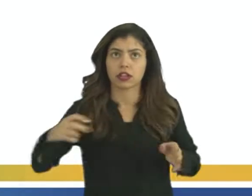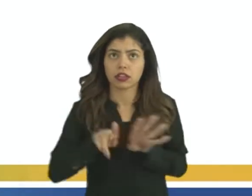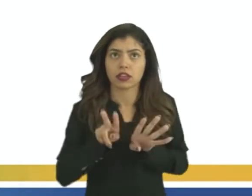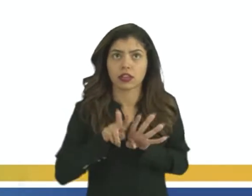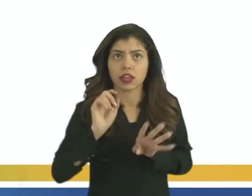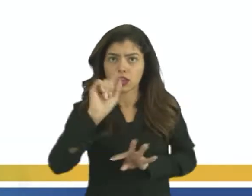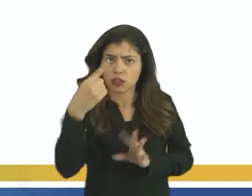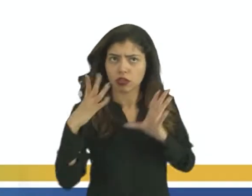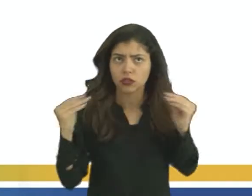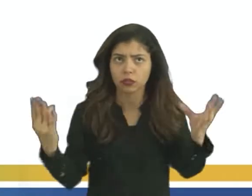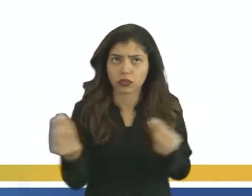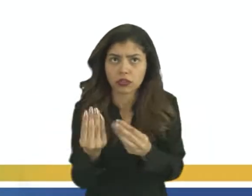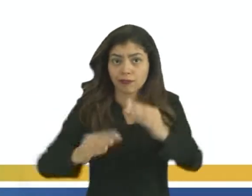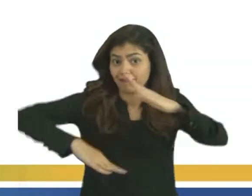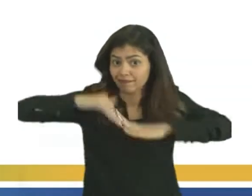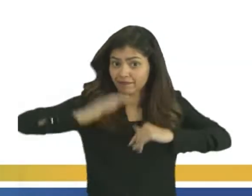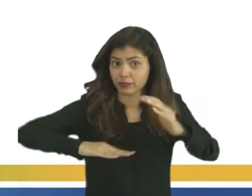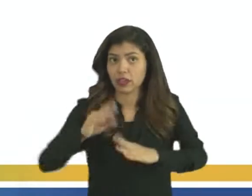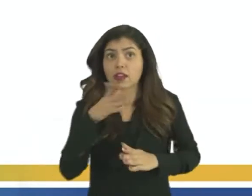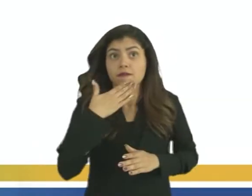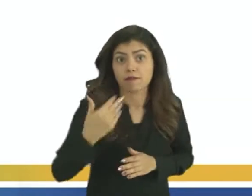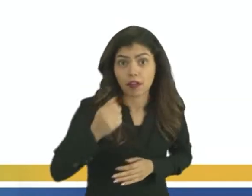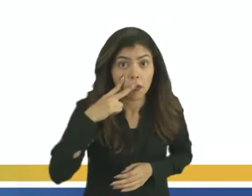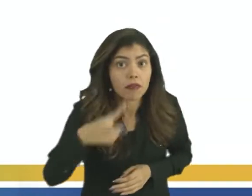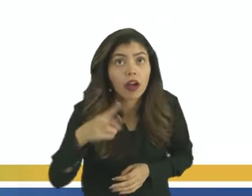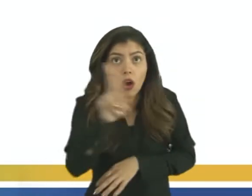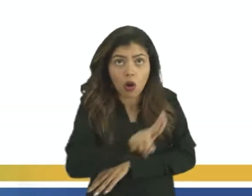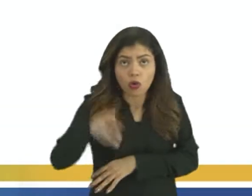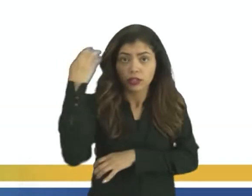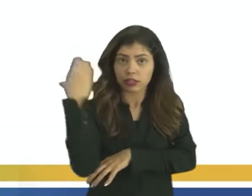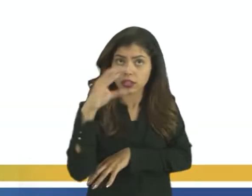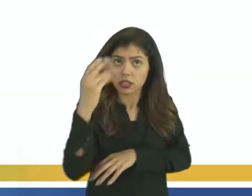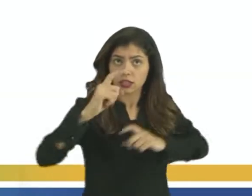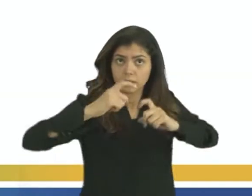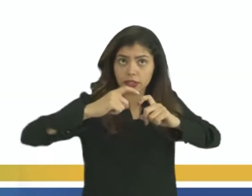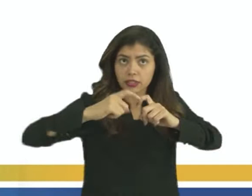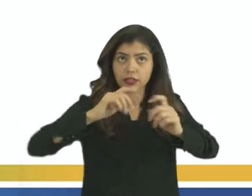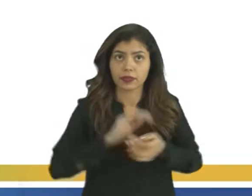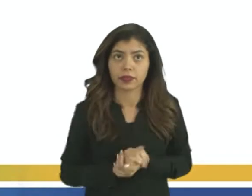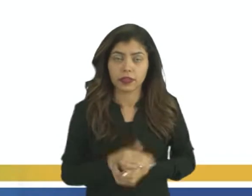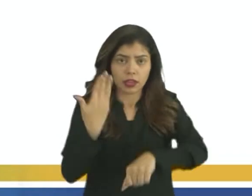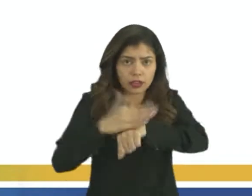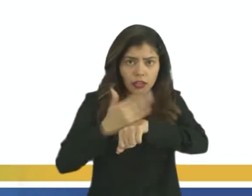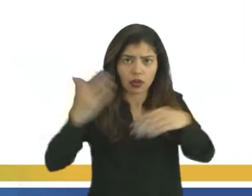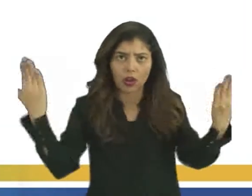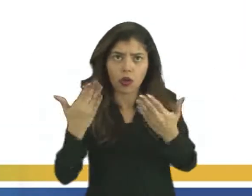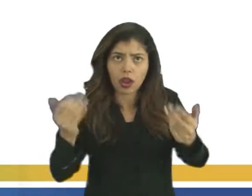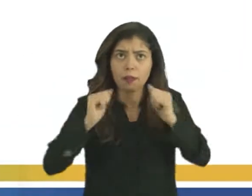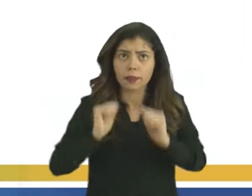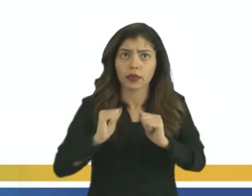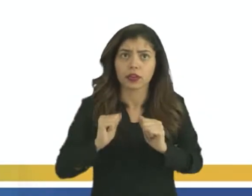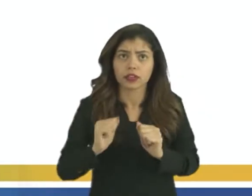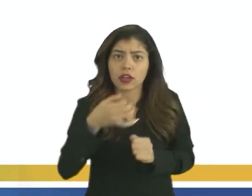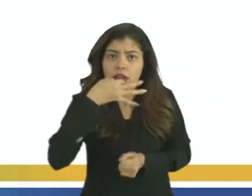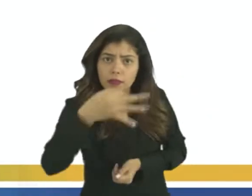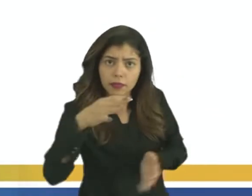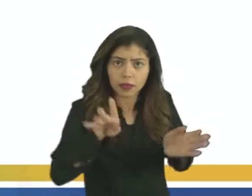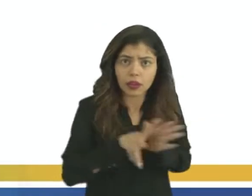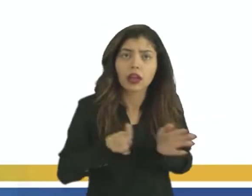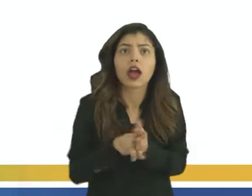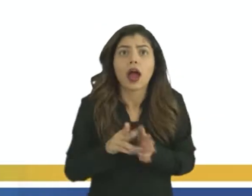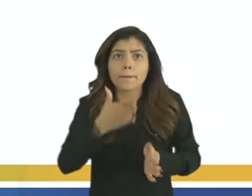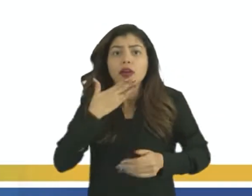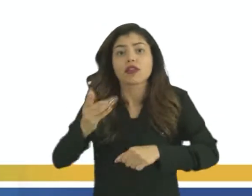começou a ficar um pouco mais profissional e dar mais resultados com o uso da ciência e da medicina. Treinadores agora podem usar remédios que ajudariam doentes